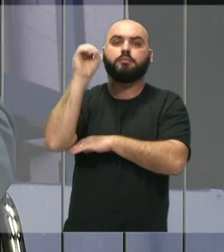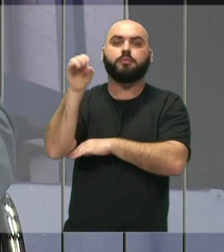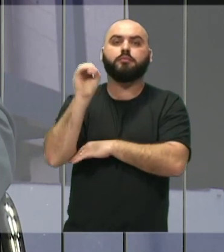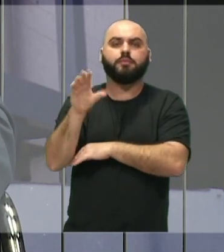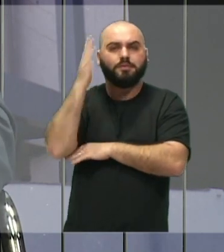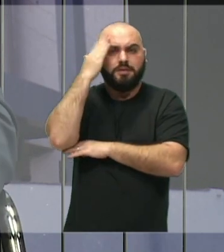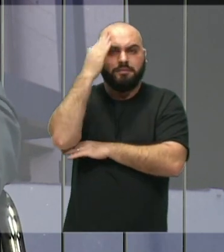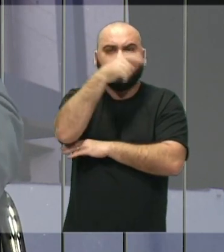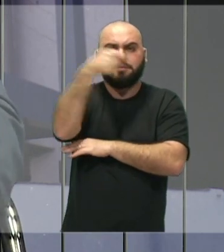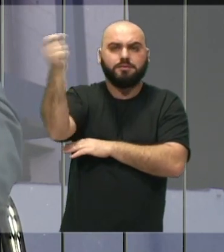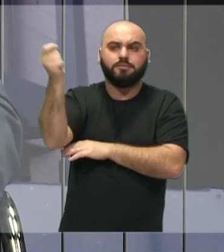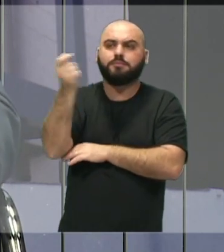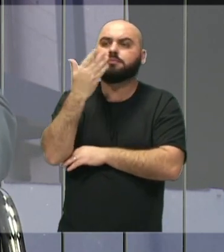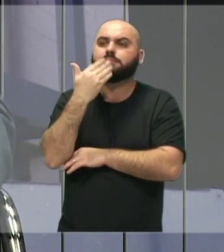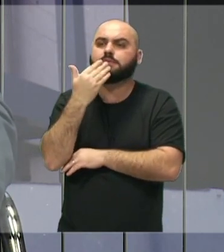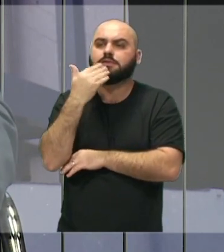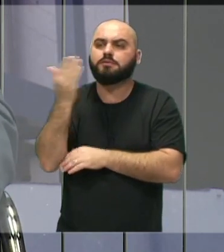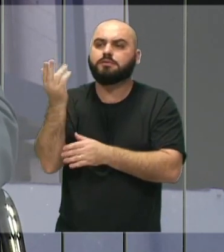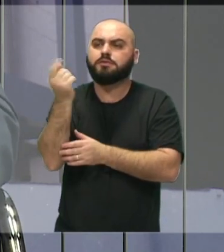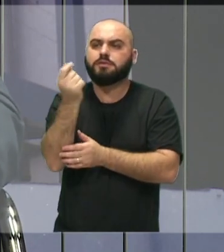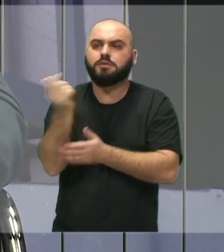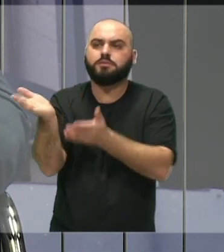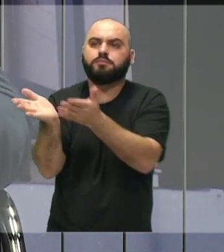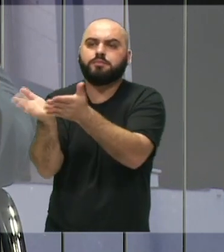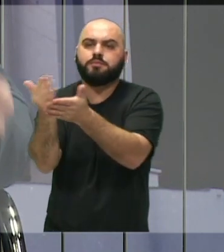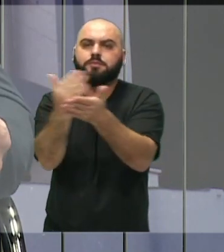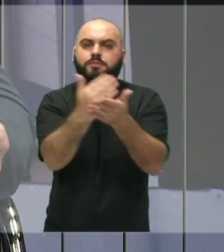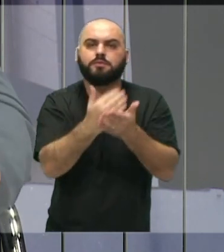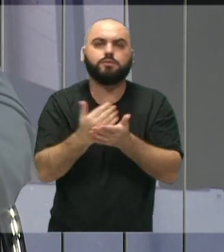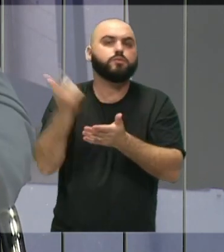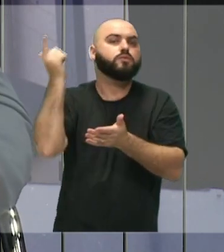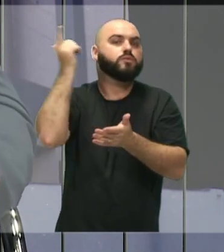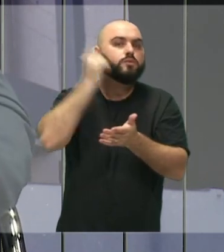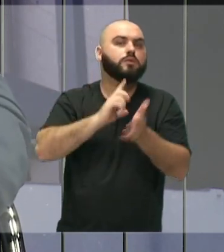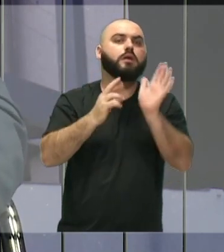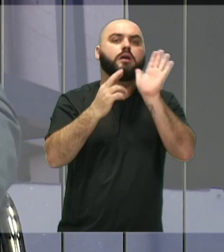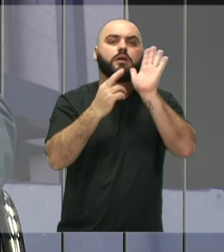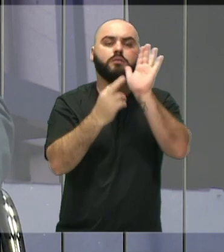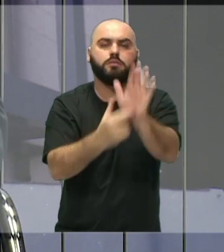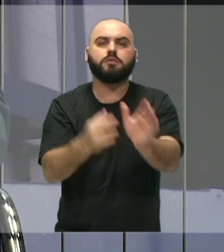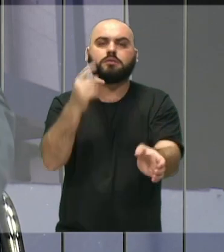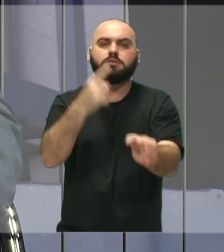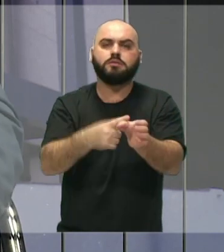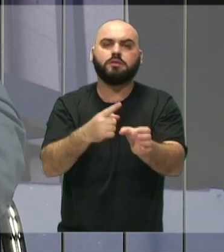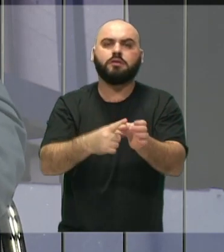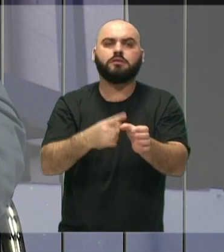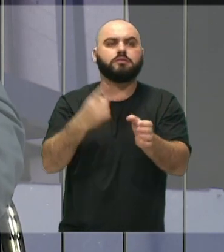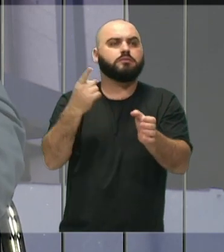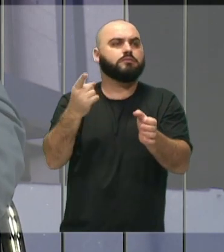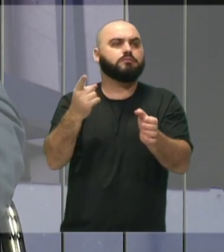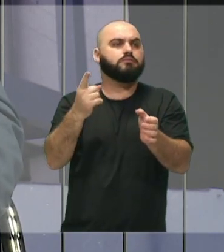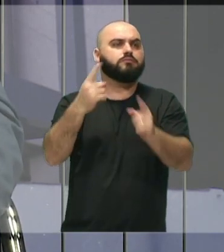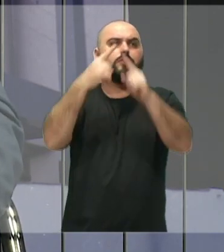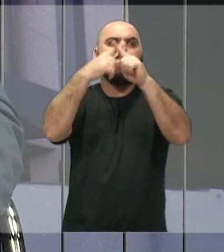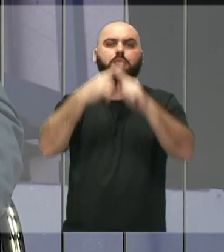pedágio, arrecadando dinheiro na sinaleira para poder representar a tua cidade num evento nacional. Então assim,